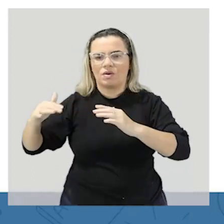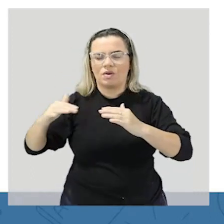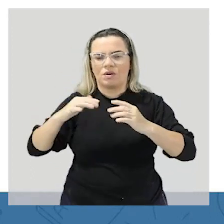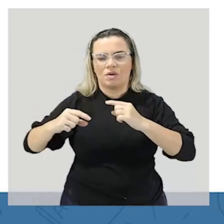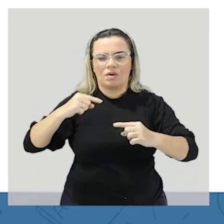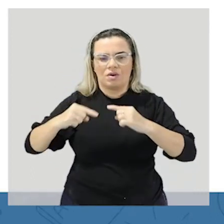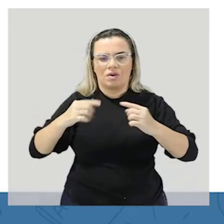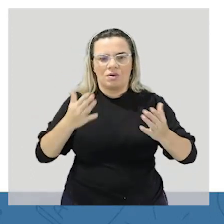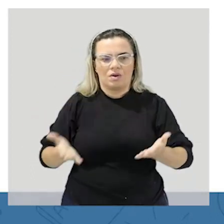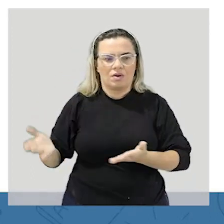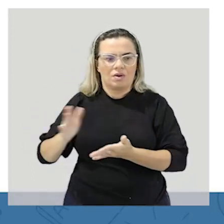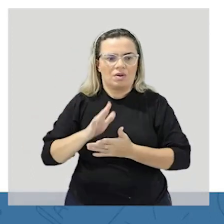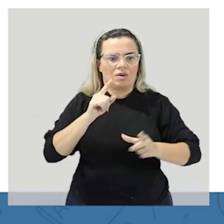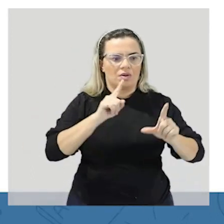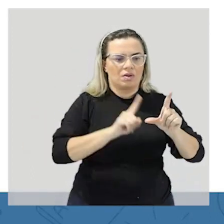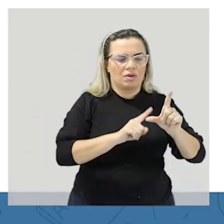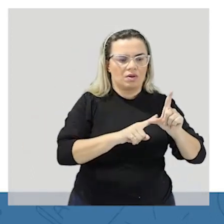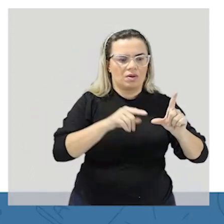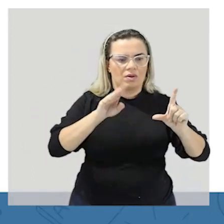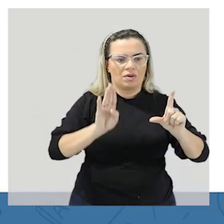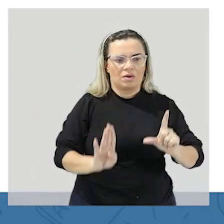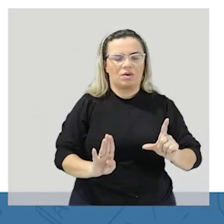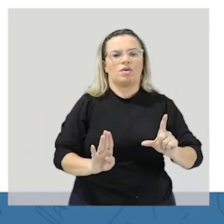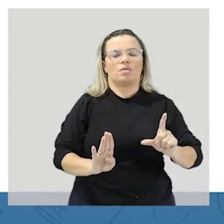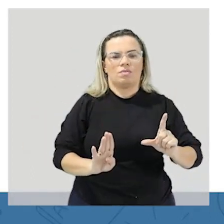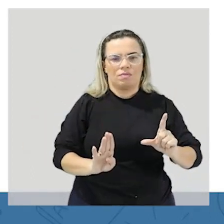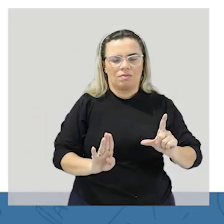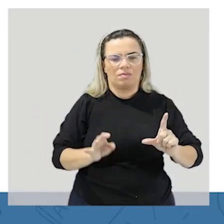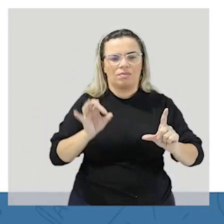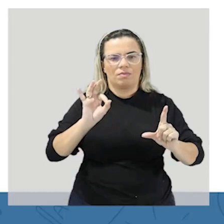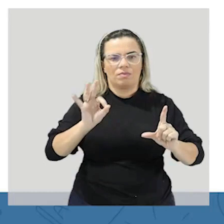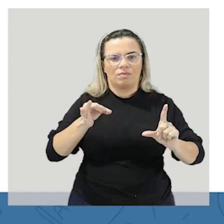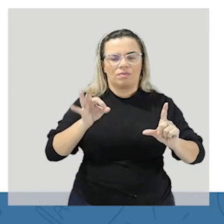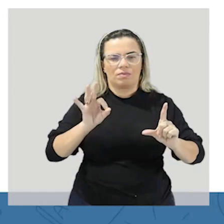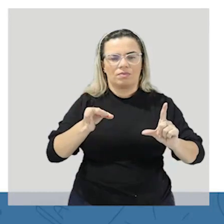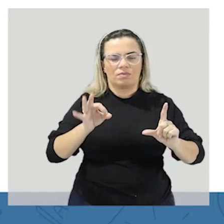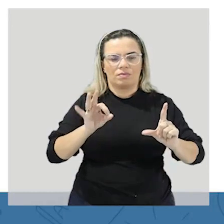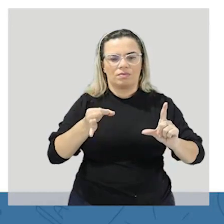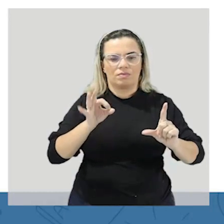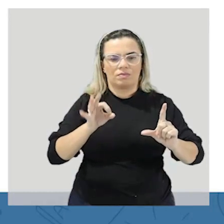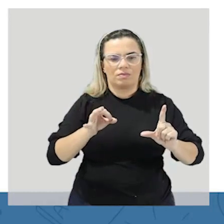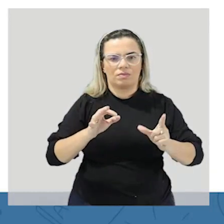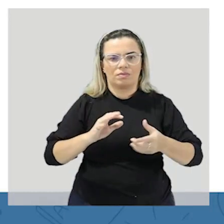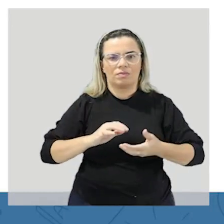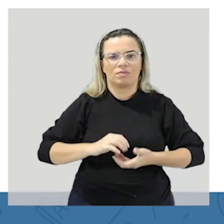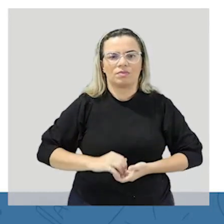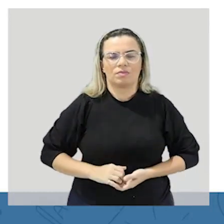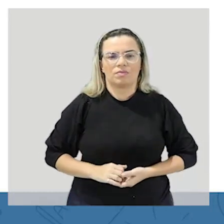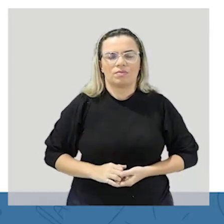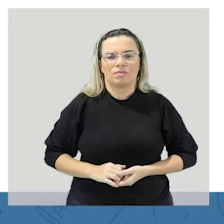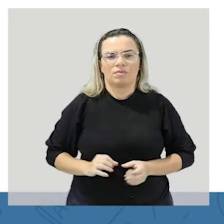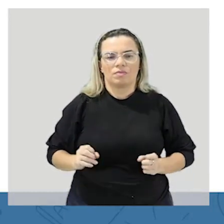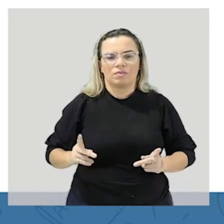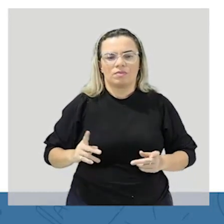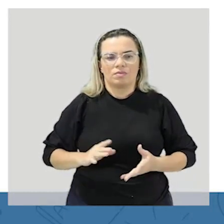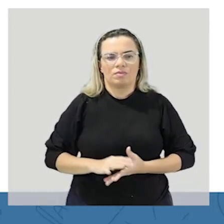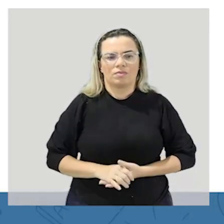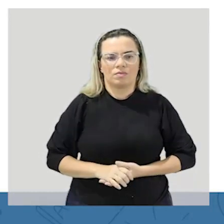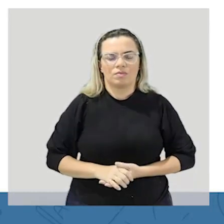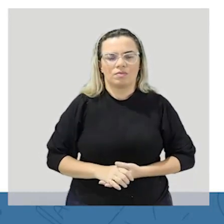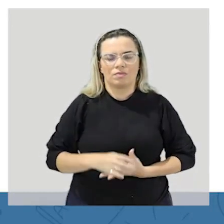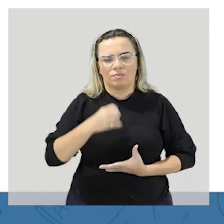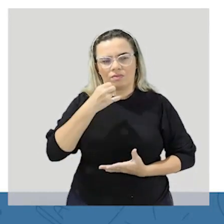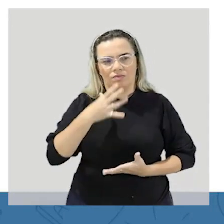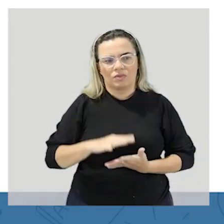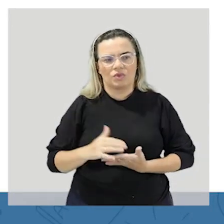política. Então, resposta, letra B de bola. Liderança popular, estabilidade política. Ok? Muito bem.